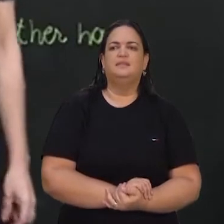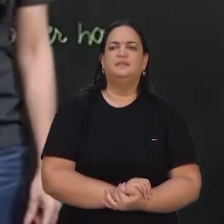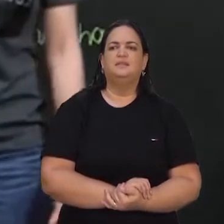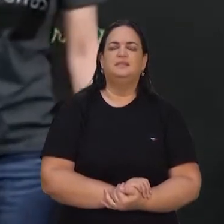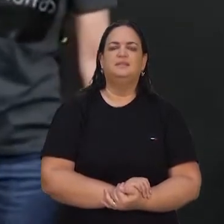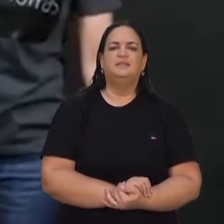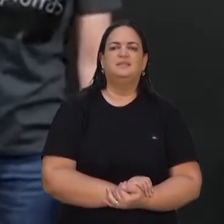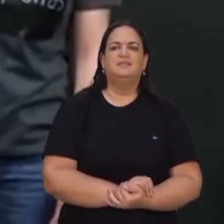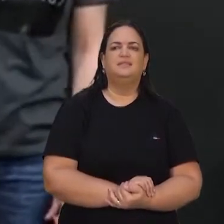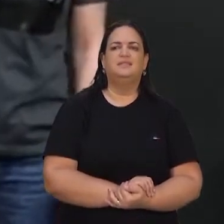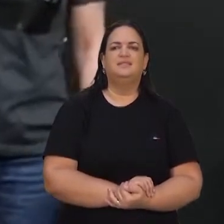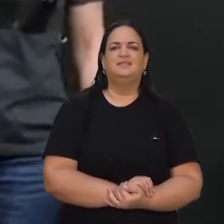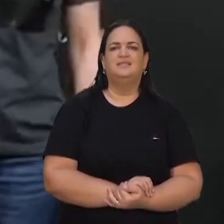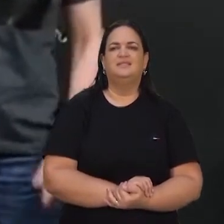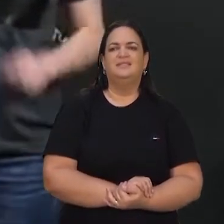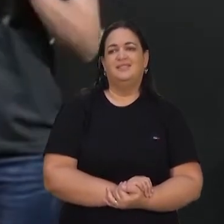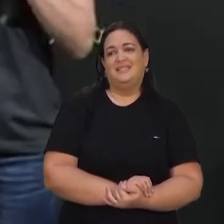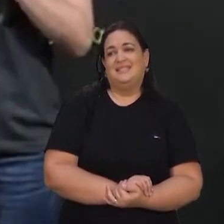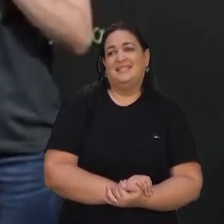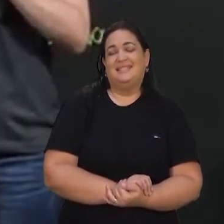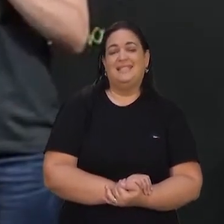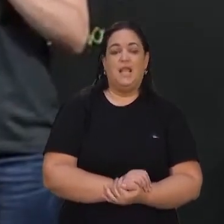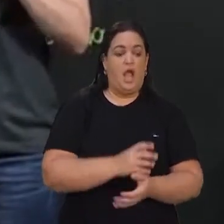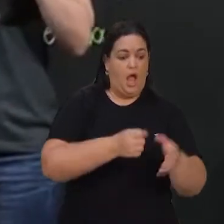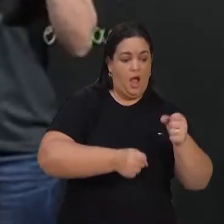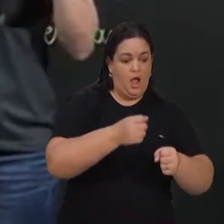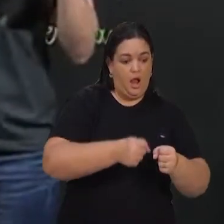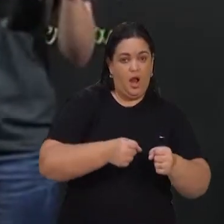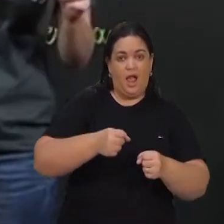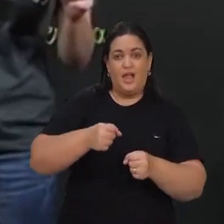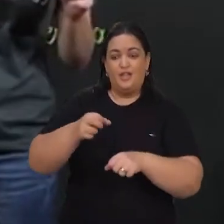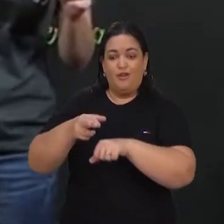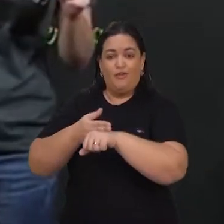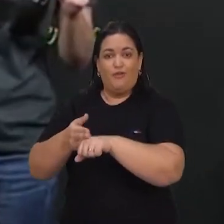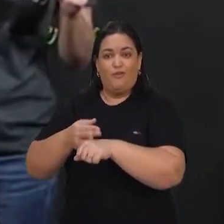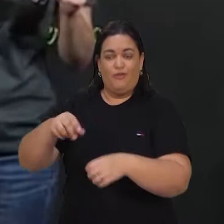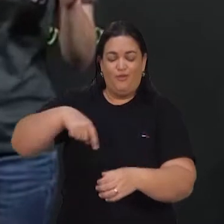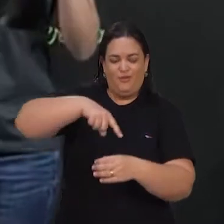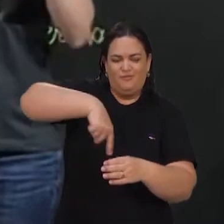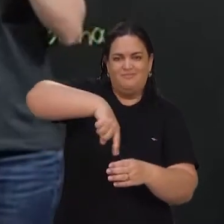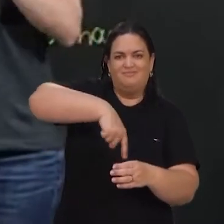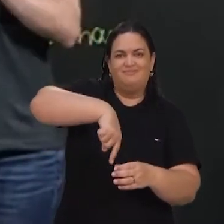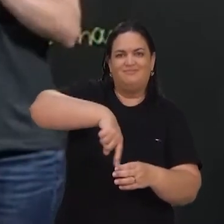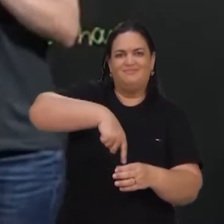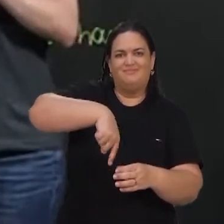E o nosso achocolatado, chocolate, milk.